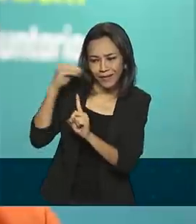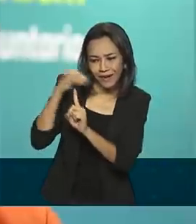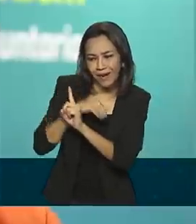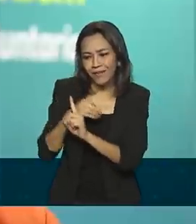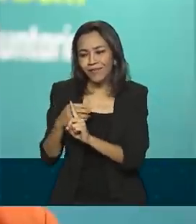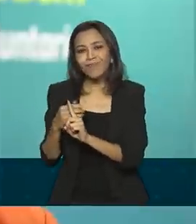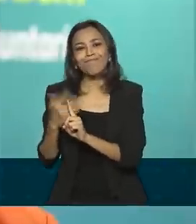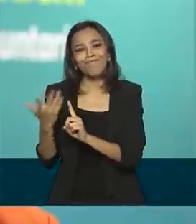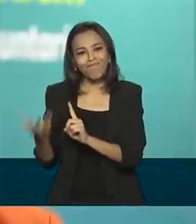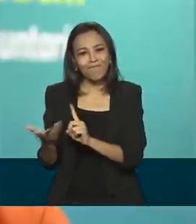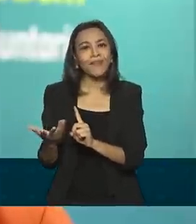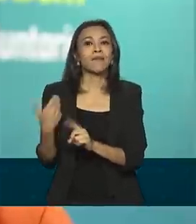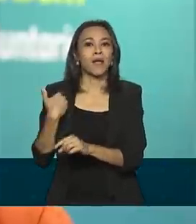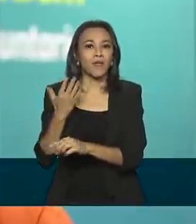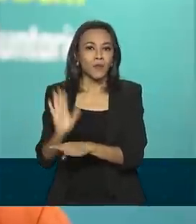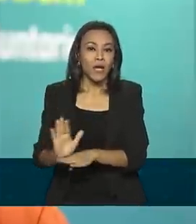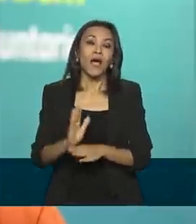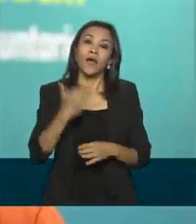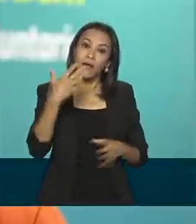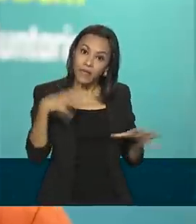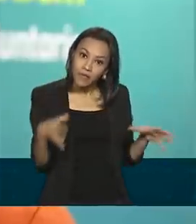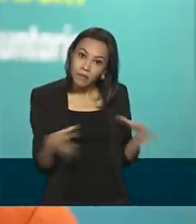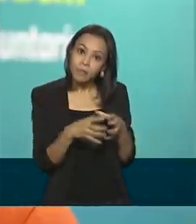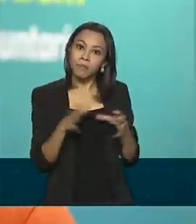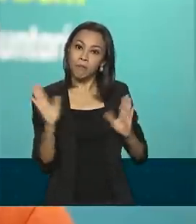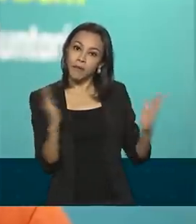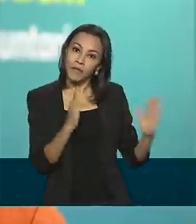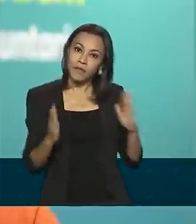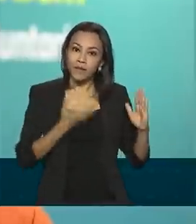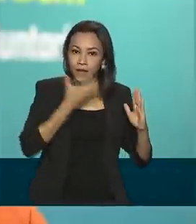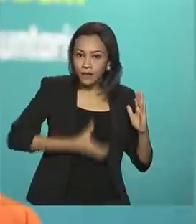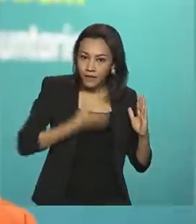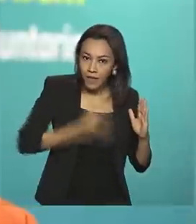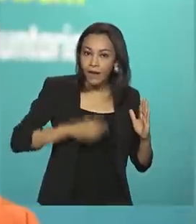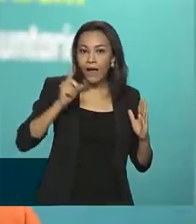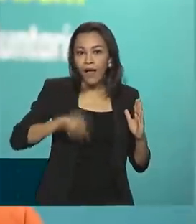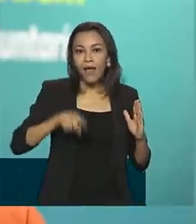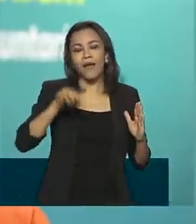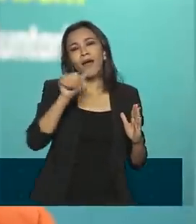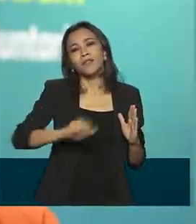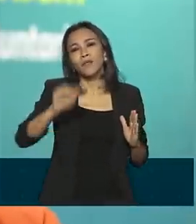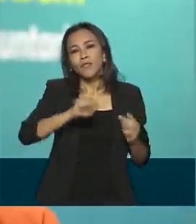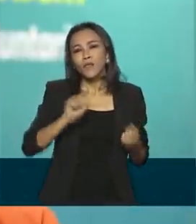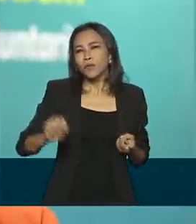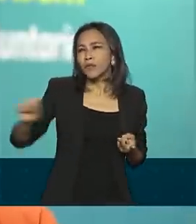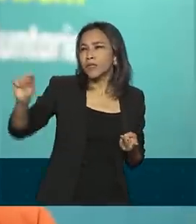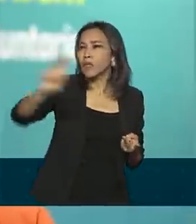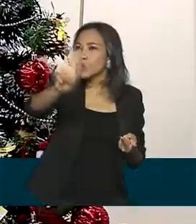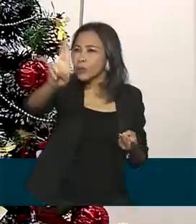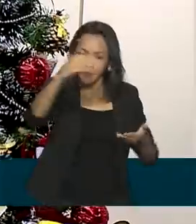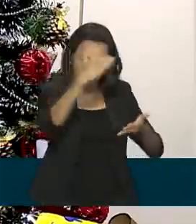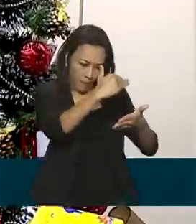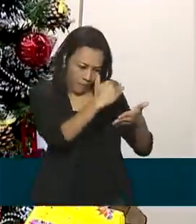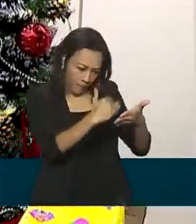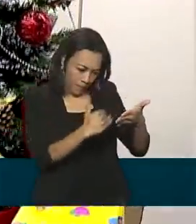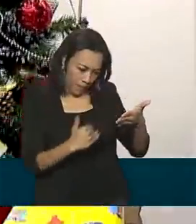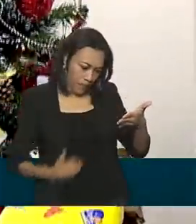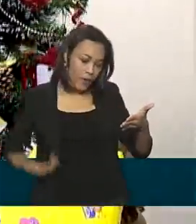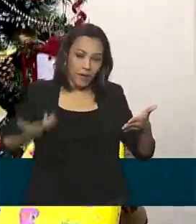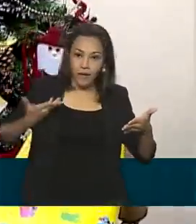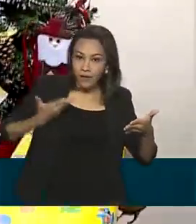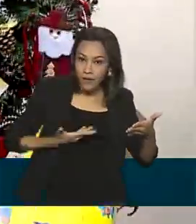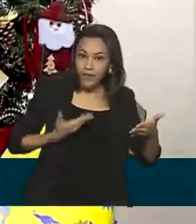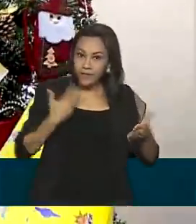na campanha Natal Voluntário, são os voluntários mobilizados pelas instituições que se cadastraram na campanha que fazem com